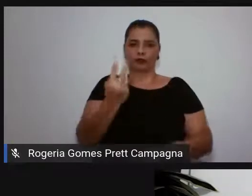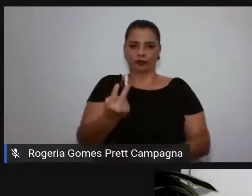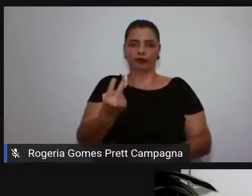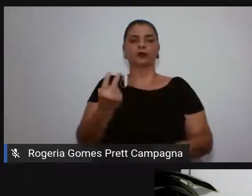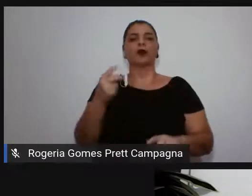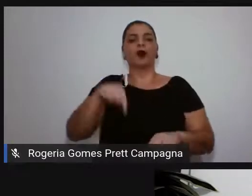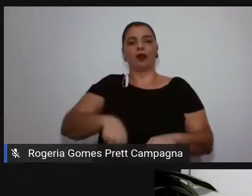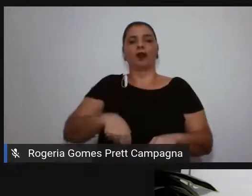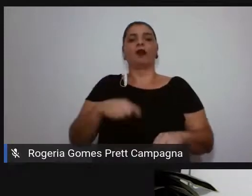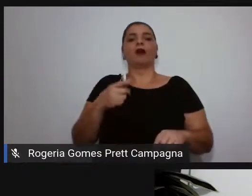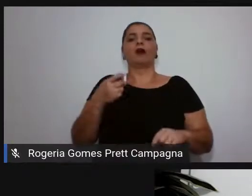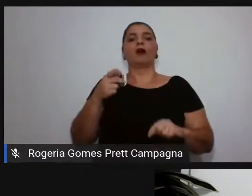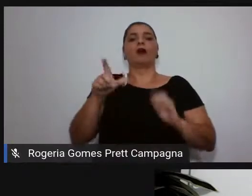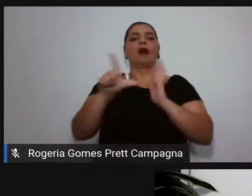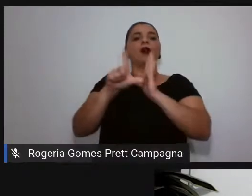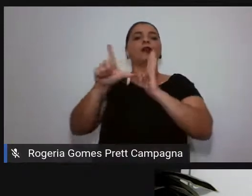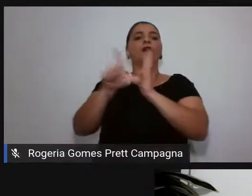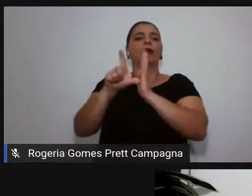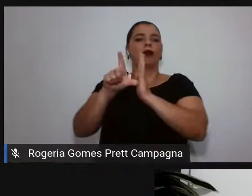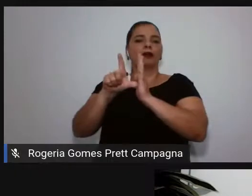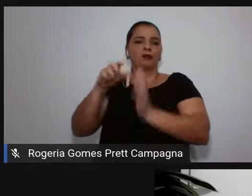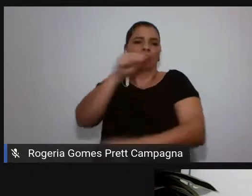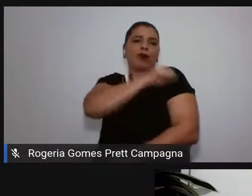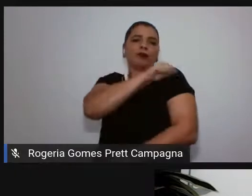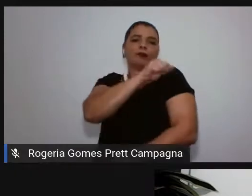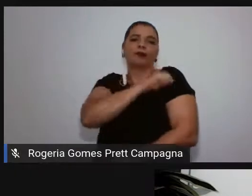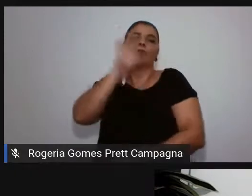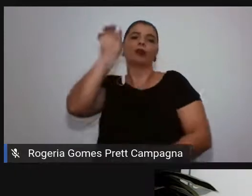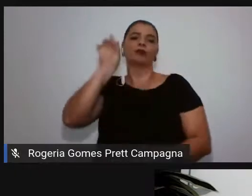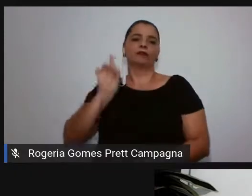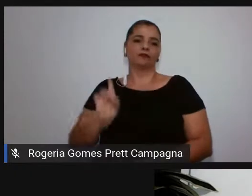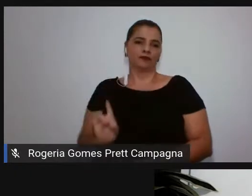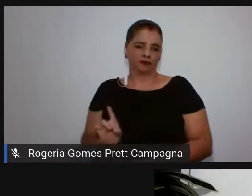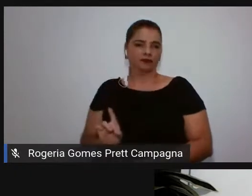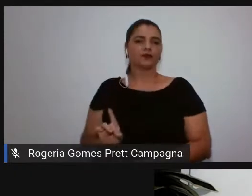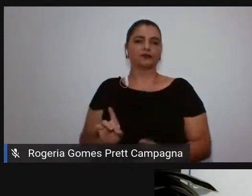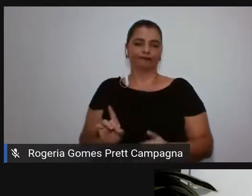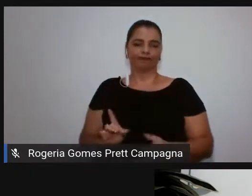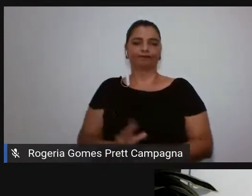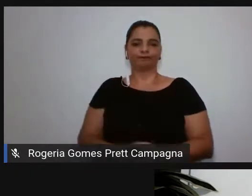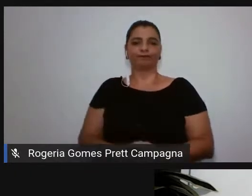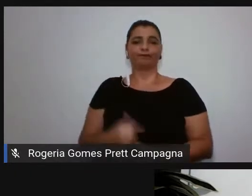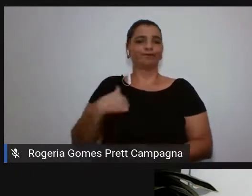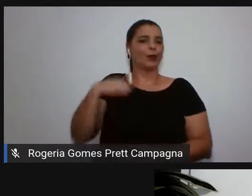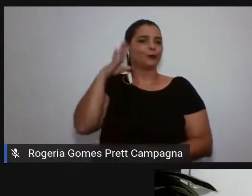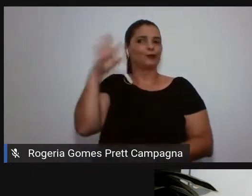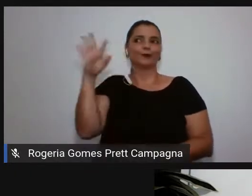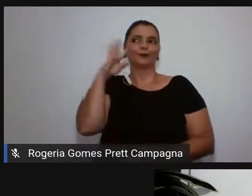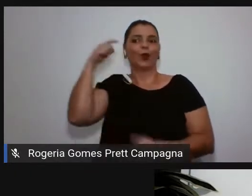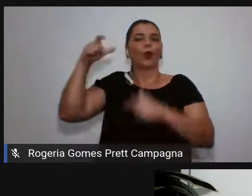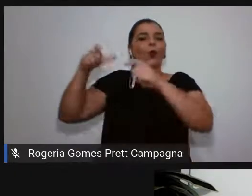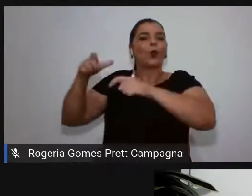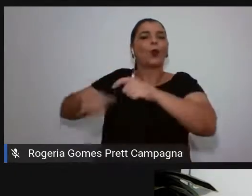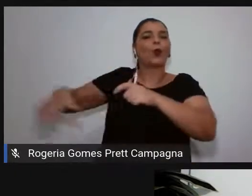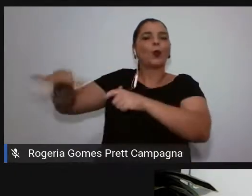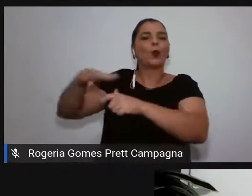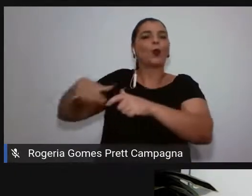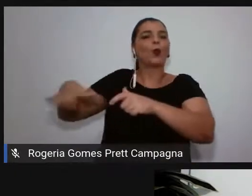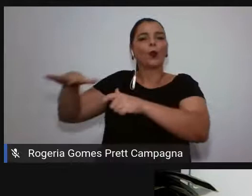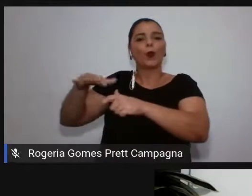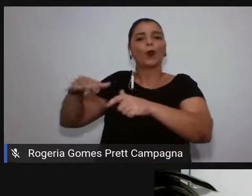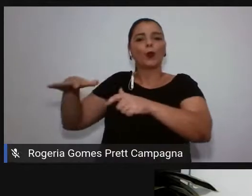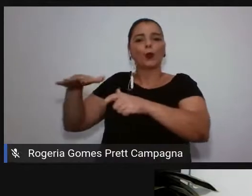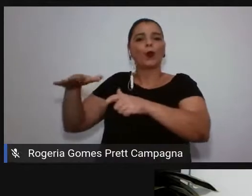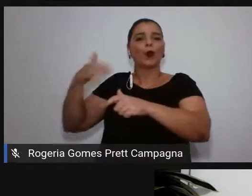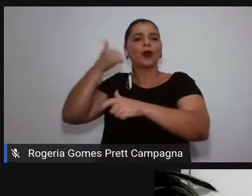que têm deficiência. E por mais que eu imaginei que a região, todos os lugares, pelo menos sinal de